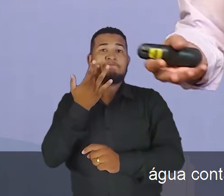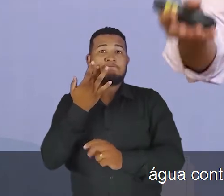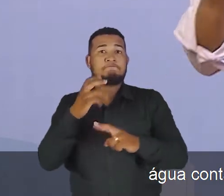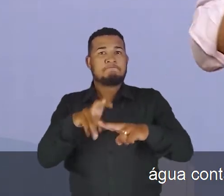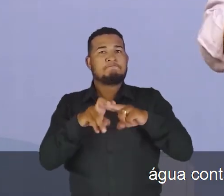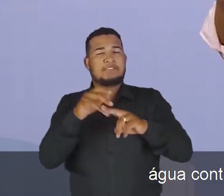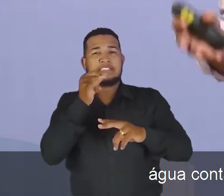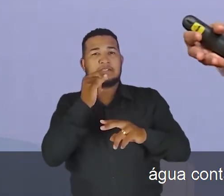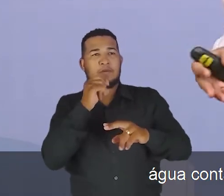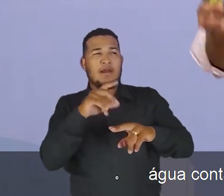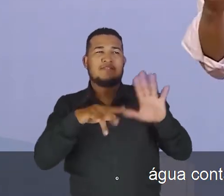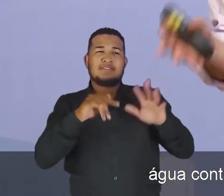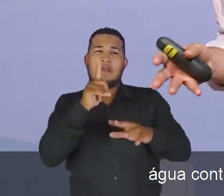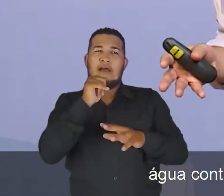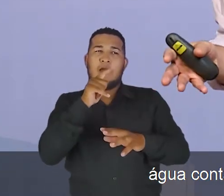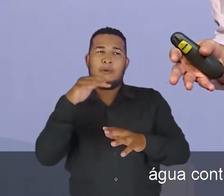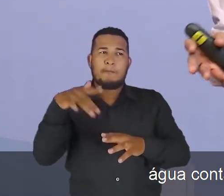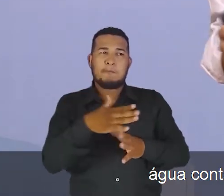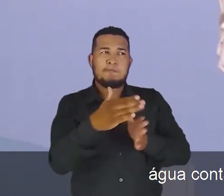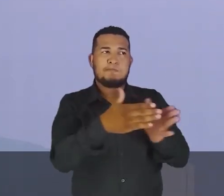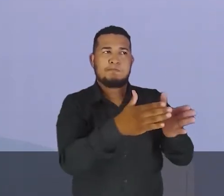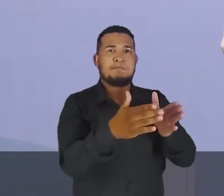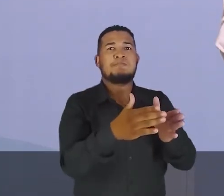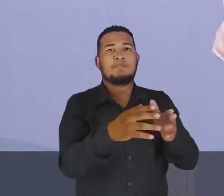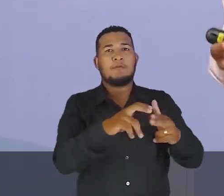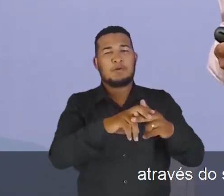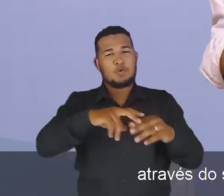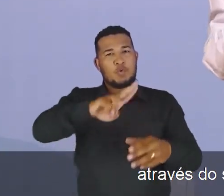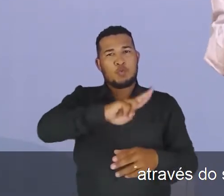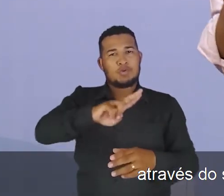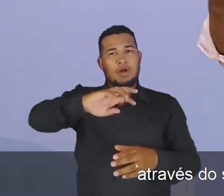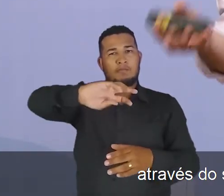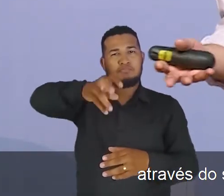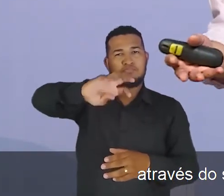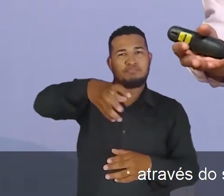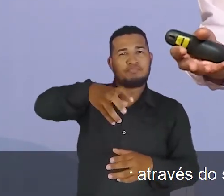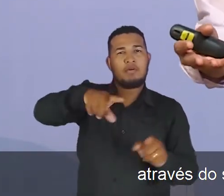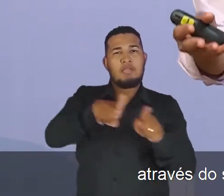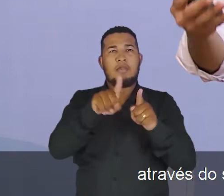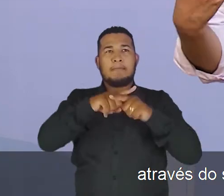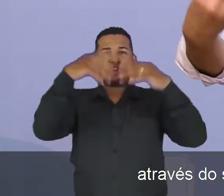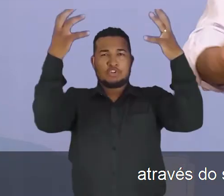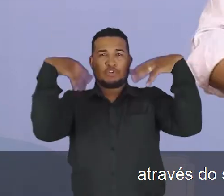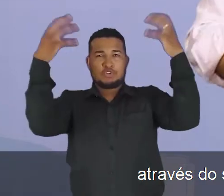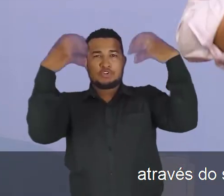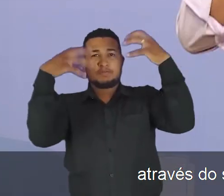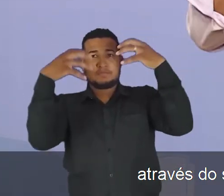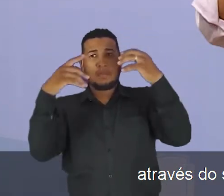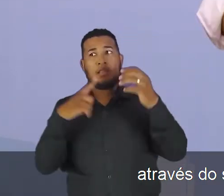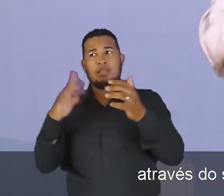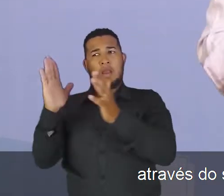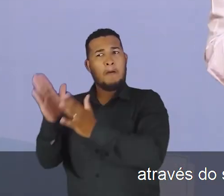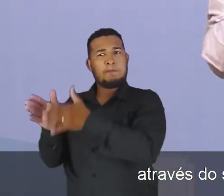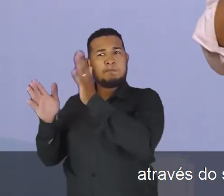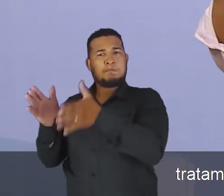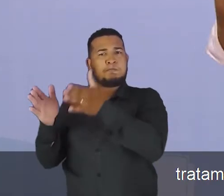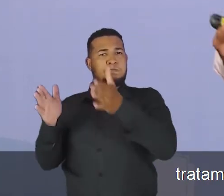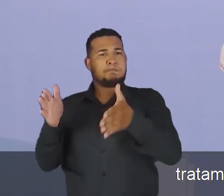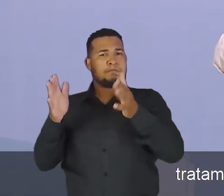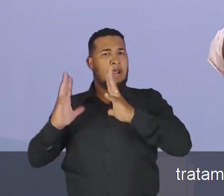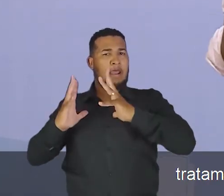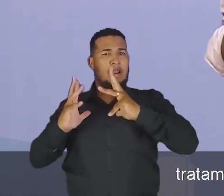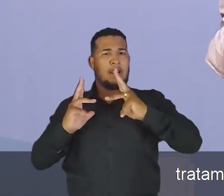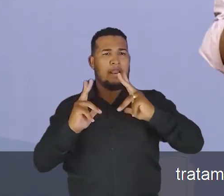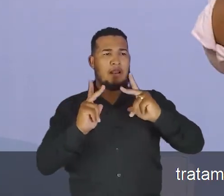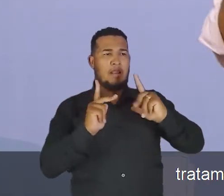contaminada. Então, nessa água que chega na sua casa através da sua torneira, através do seu chuveiro, né, além dela passar por todo esse processo de